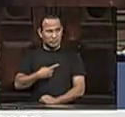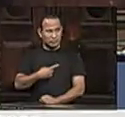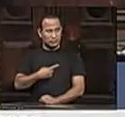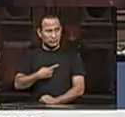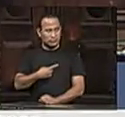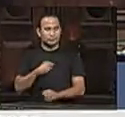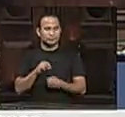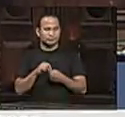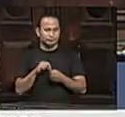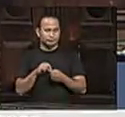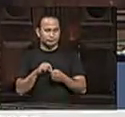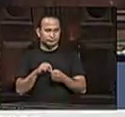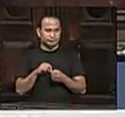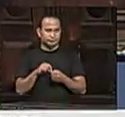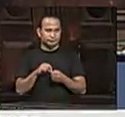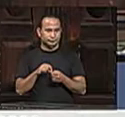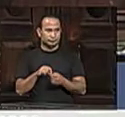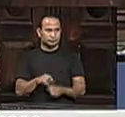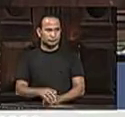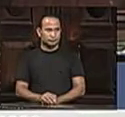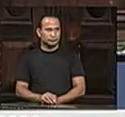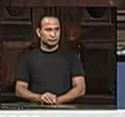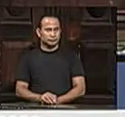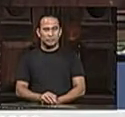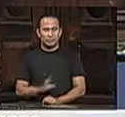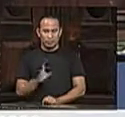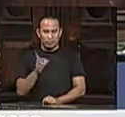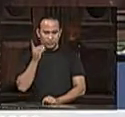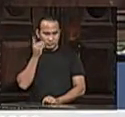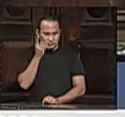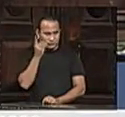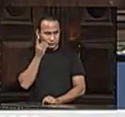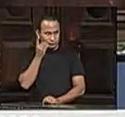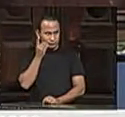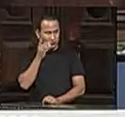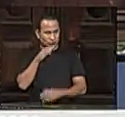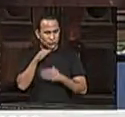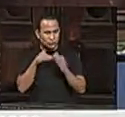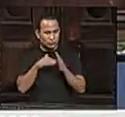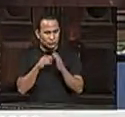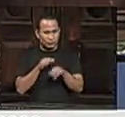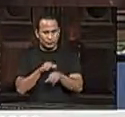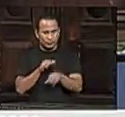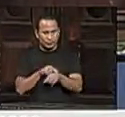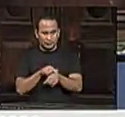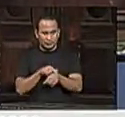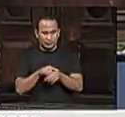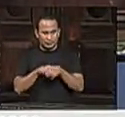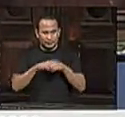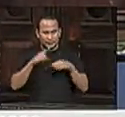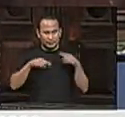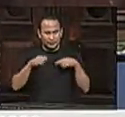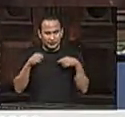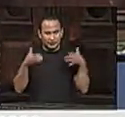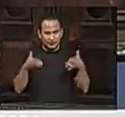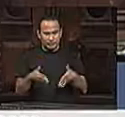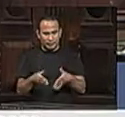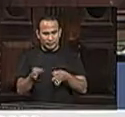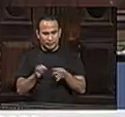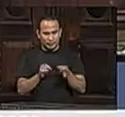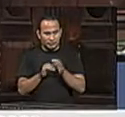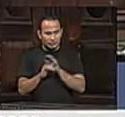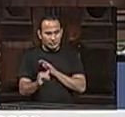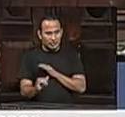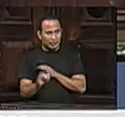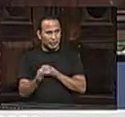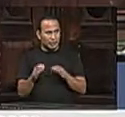cumprimento. Então, vou ao longo, senhoras e senhores deputados, em todo momento que debatermos aqui o projeto de lei do